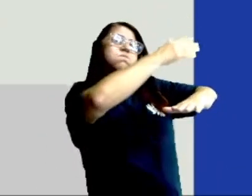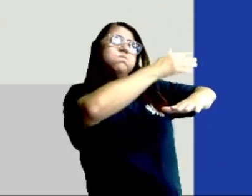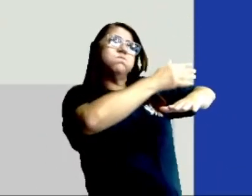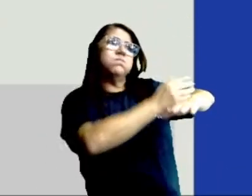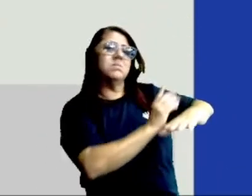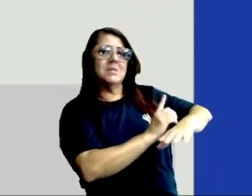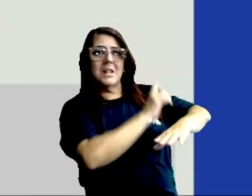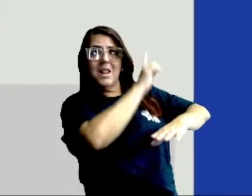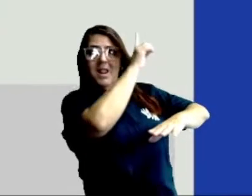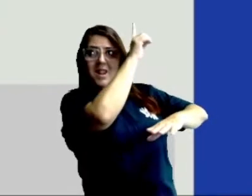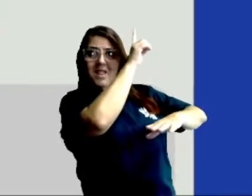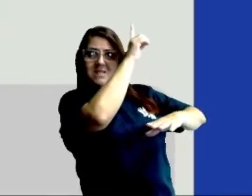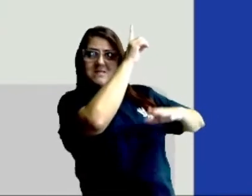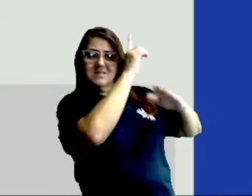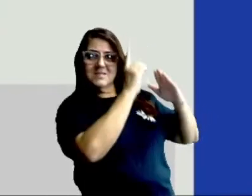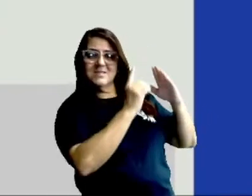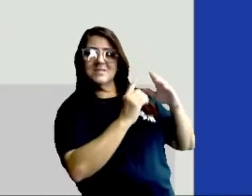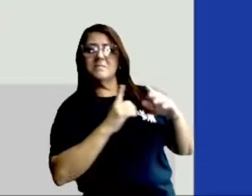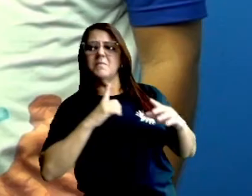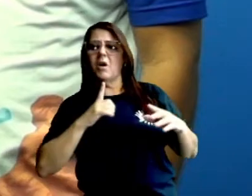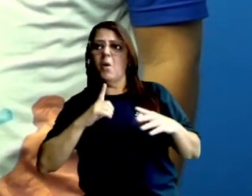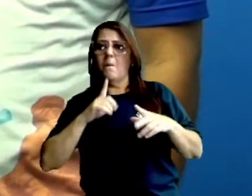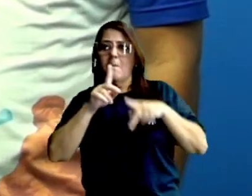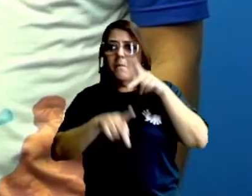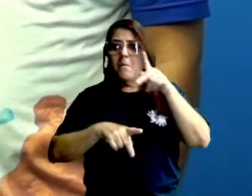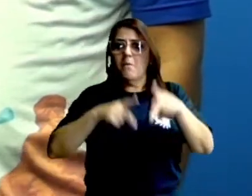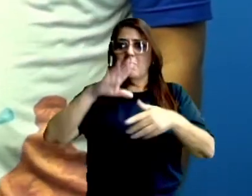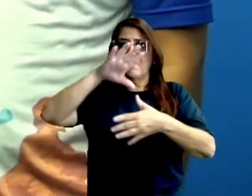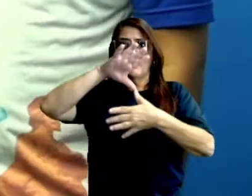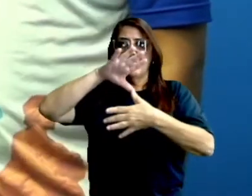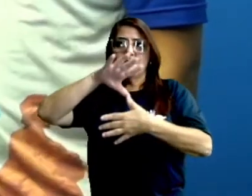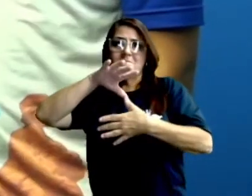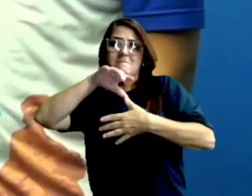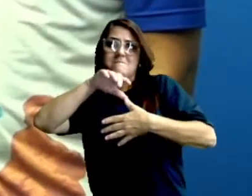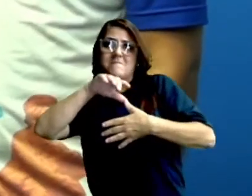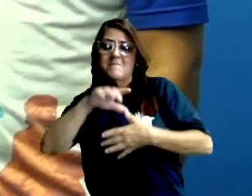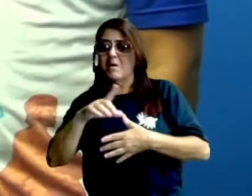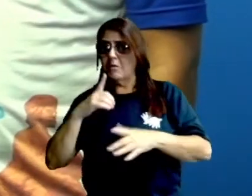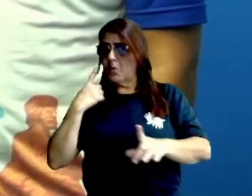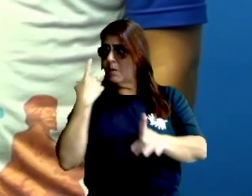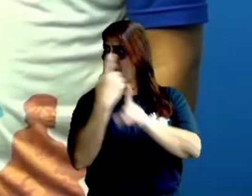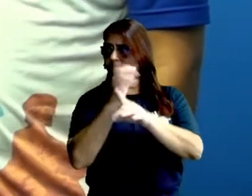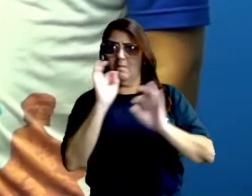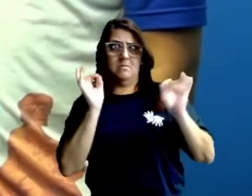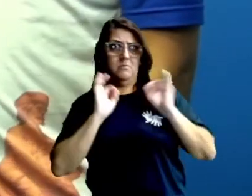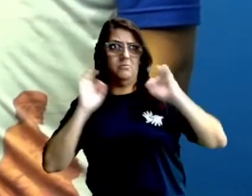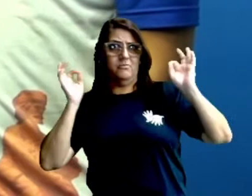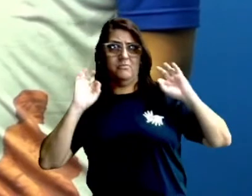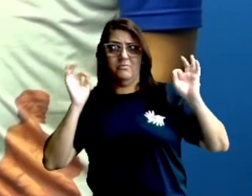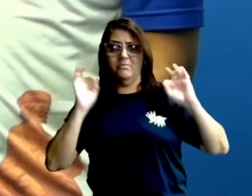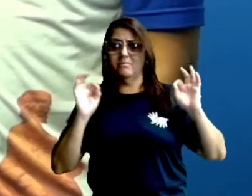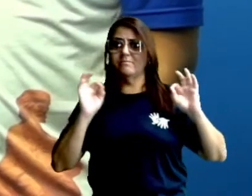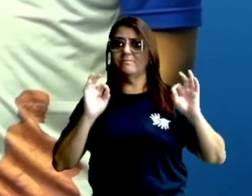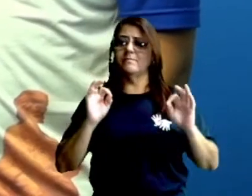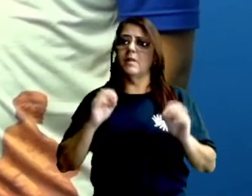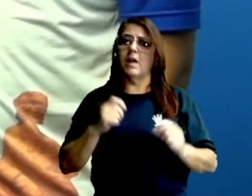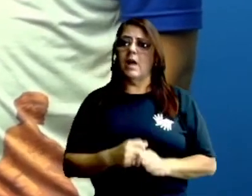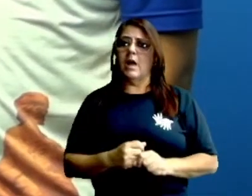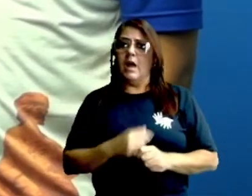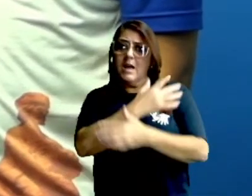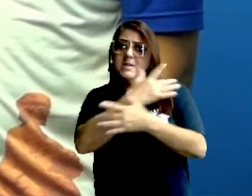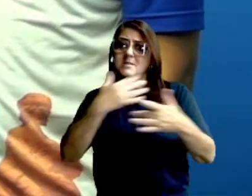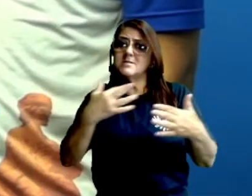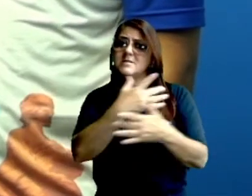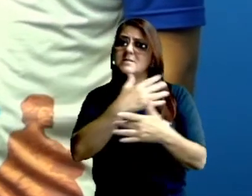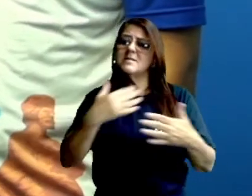espanhóis foram colonizar essa parte da América, eles não tinham encontrado, tá? E aí, essa